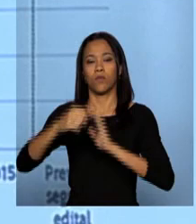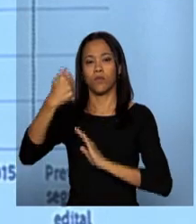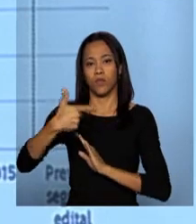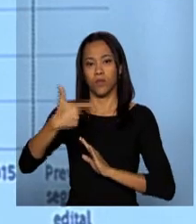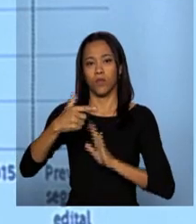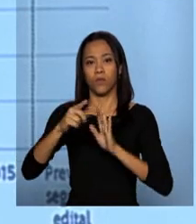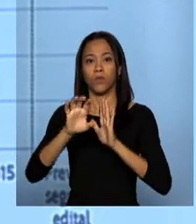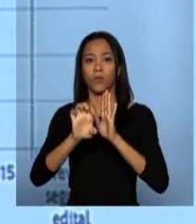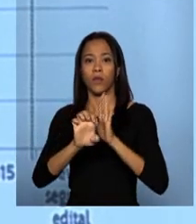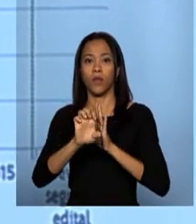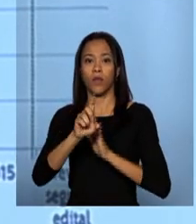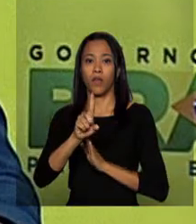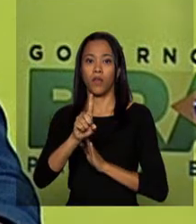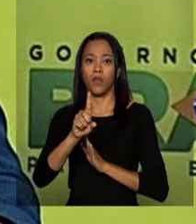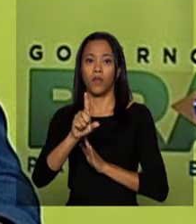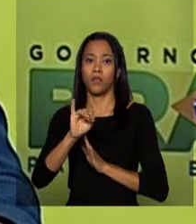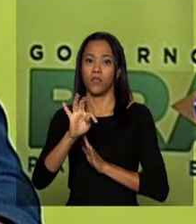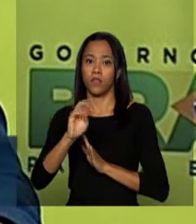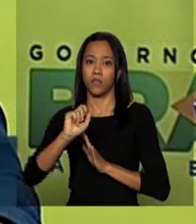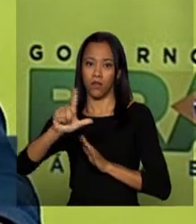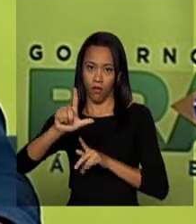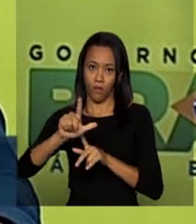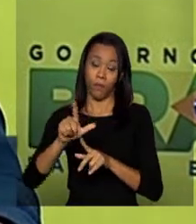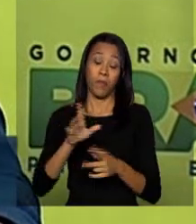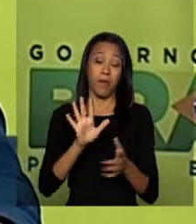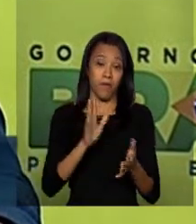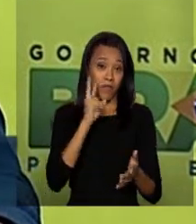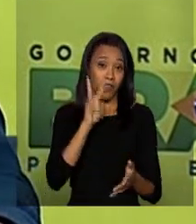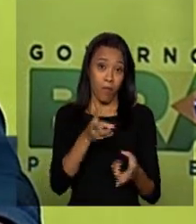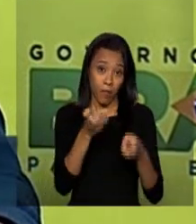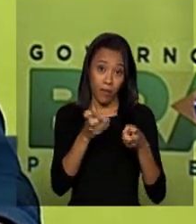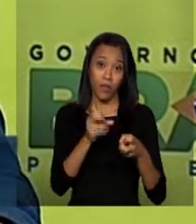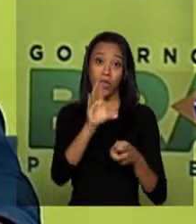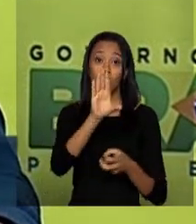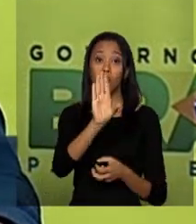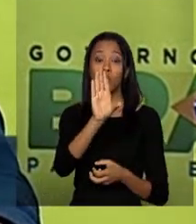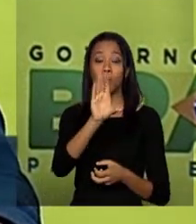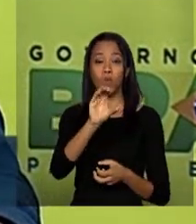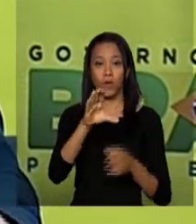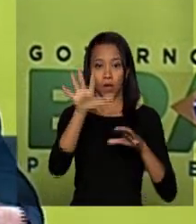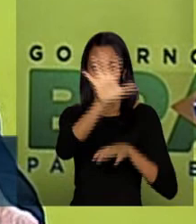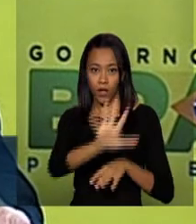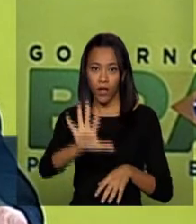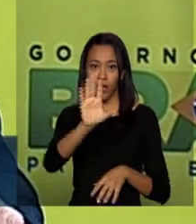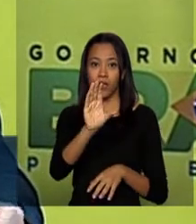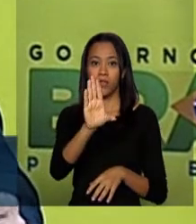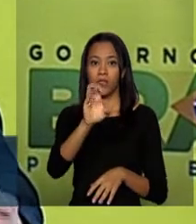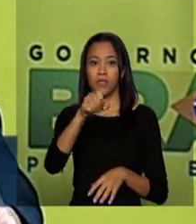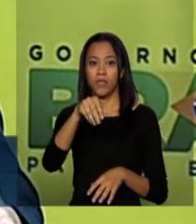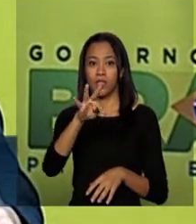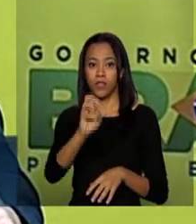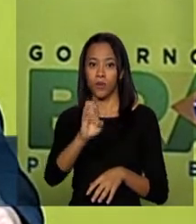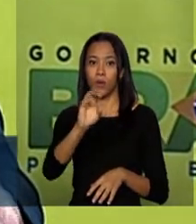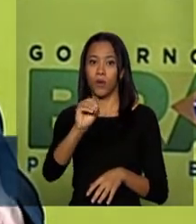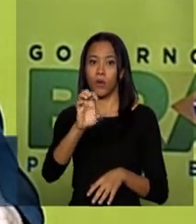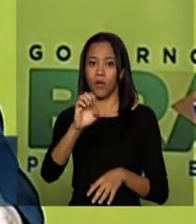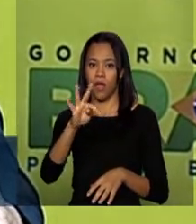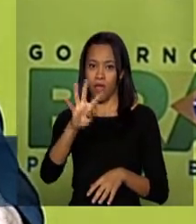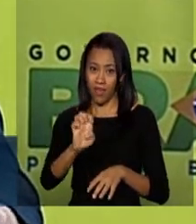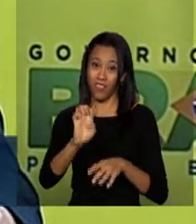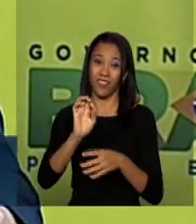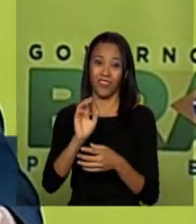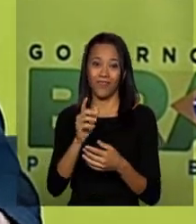A gente pode notar que o centro-oeste ainda tem alguns problemas e depois a gente vai ter que ter algum olhar específico